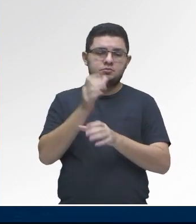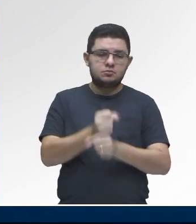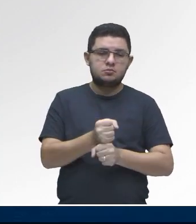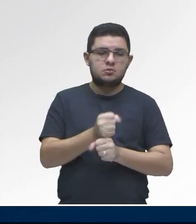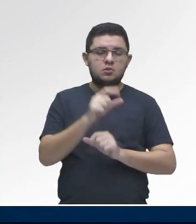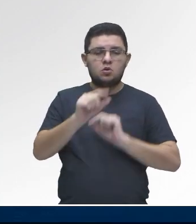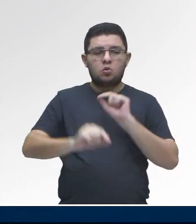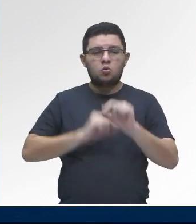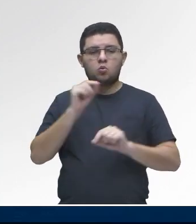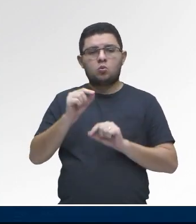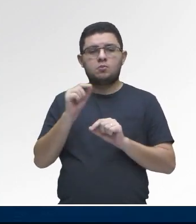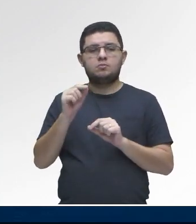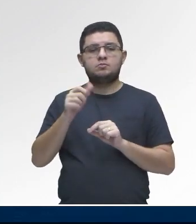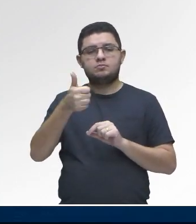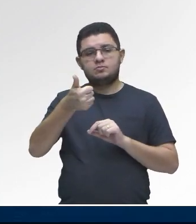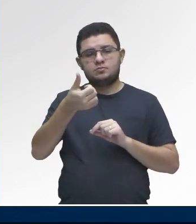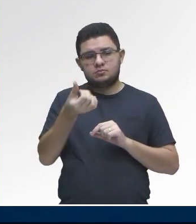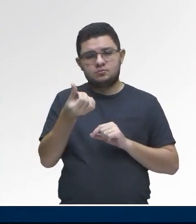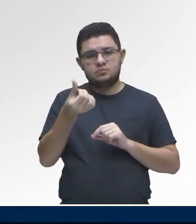nós chegamos